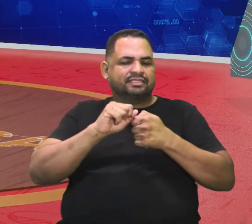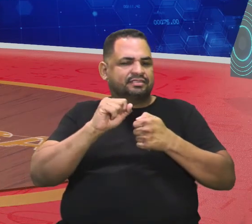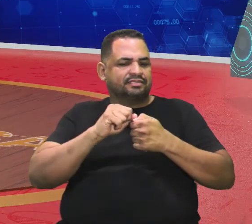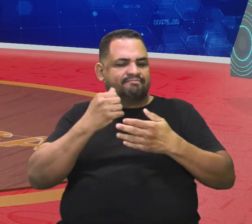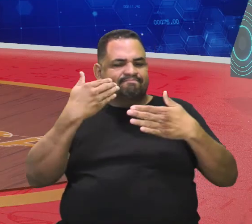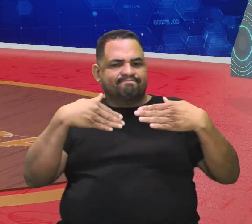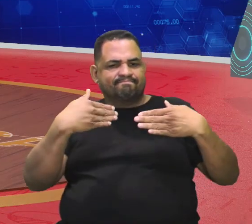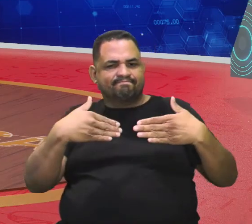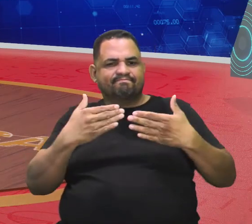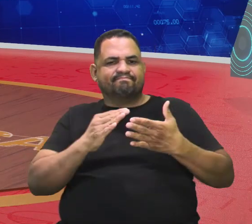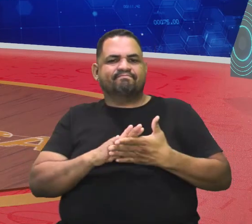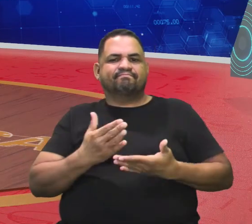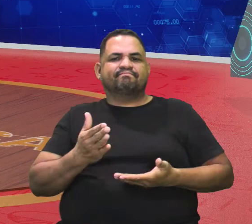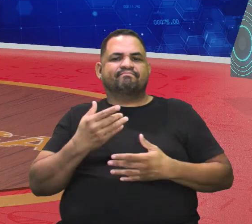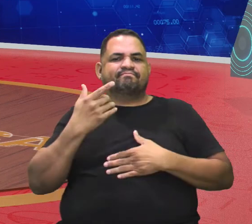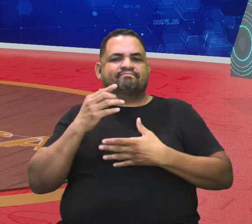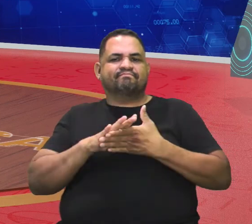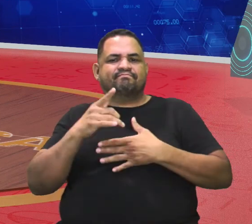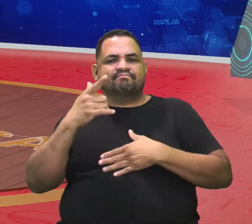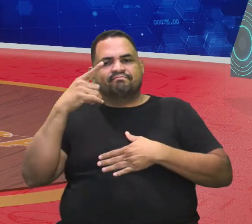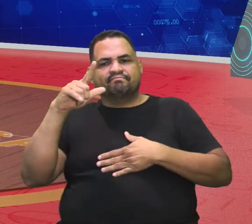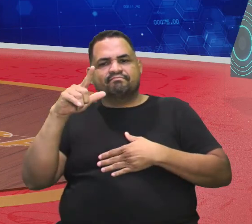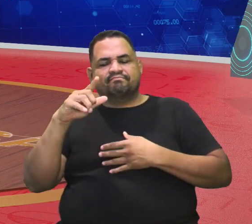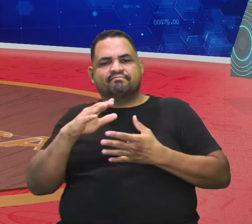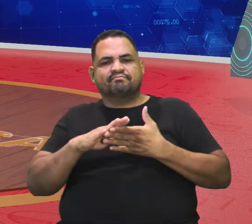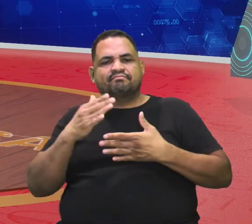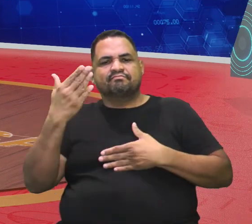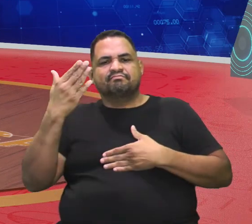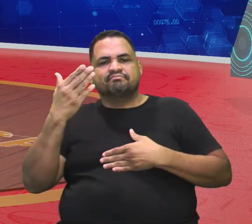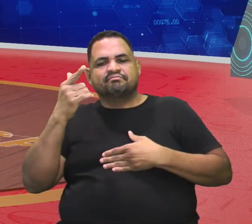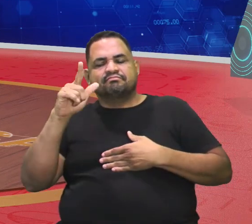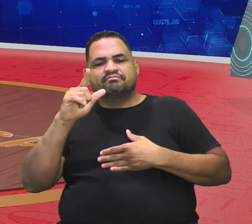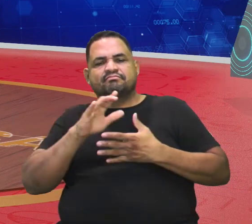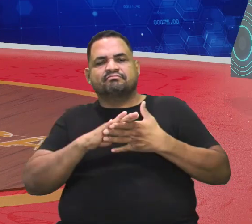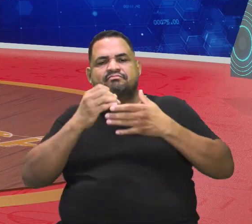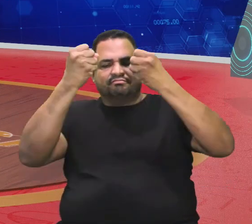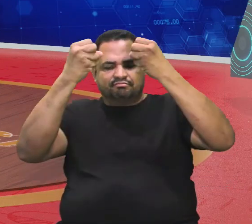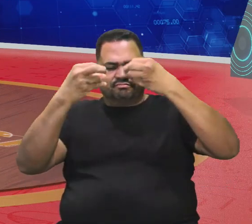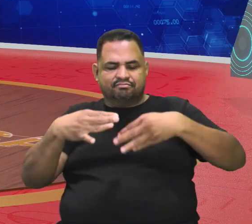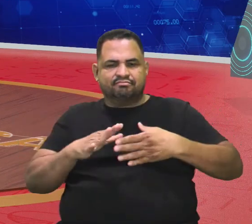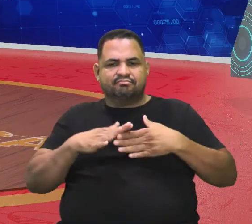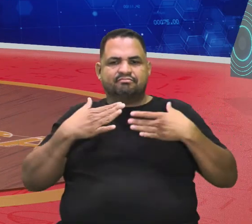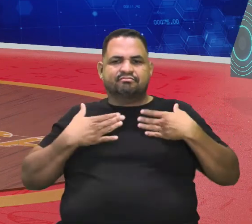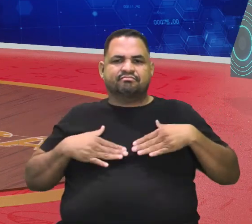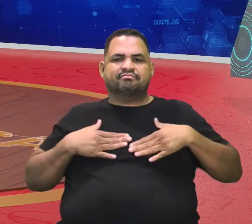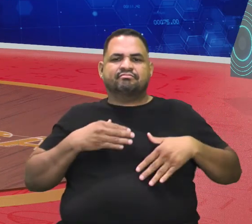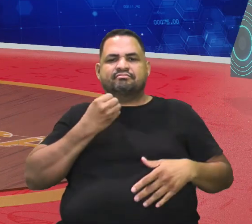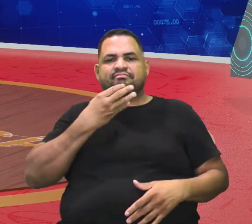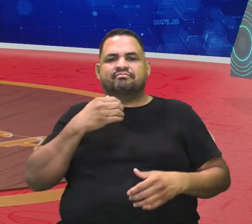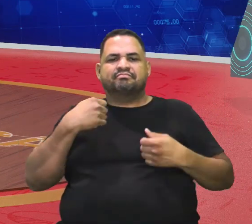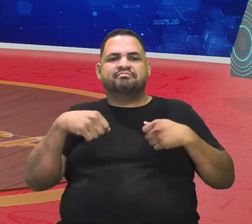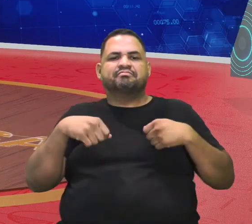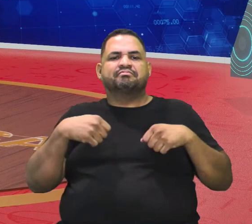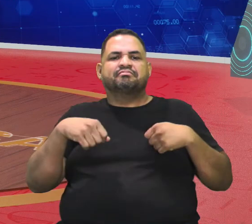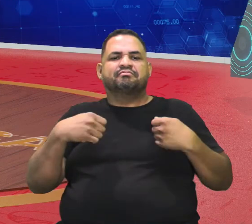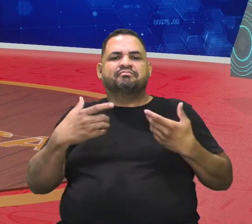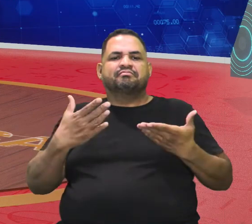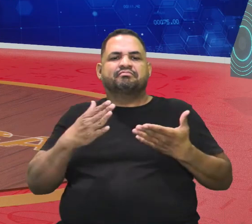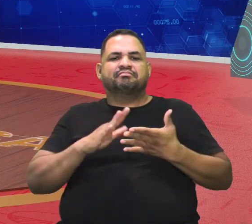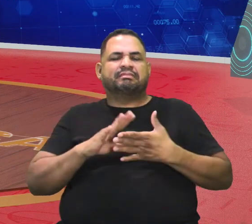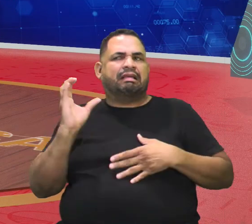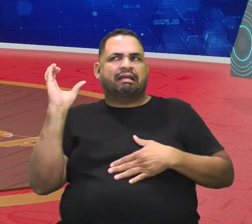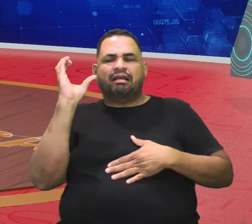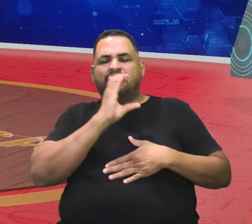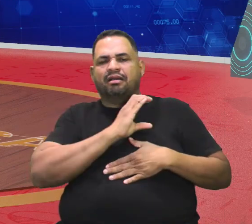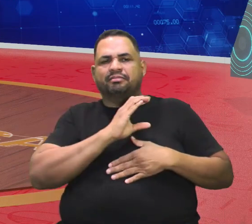consegui fazer, estou conseguindo fazer exercícios. Vocês conseguem nos explicar de uma maneira tranquila, isso né? É bom. Então a gente não precisa de